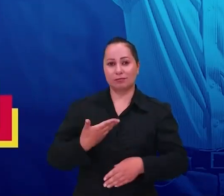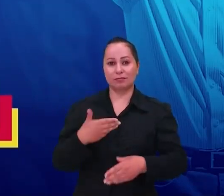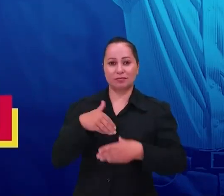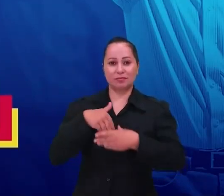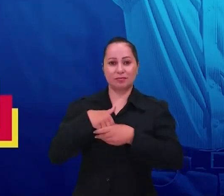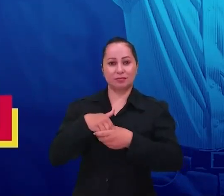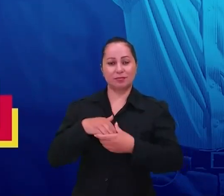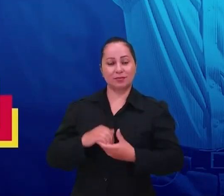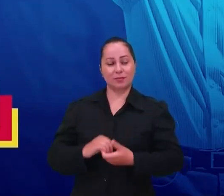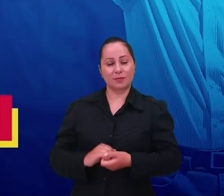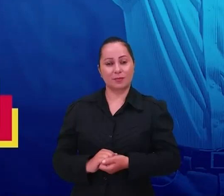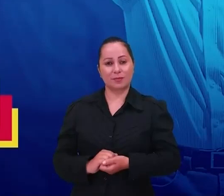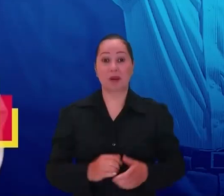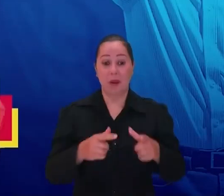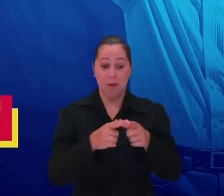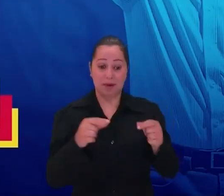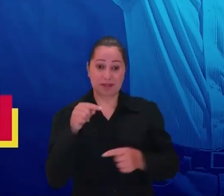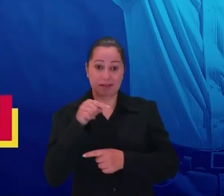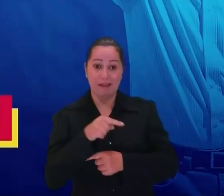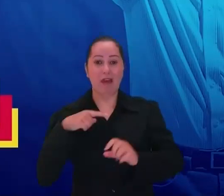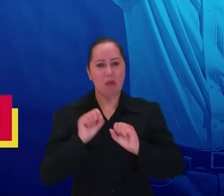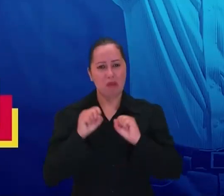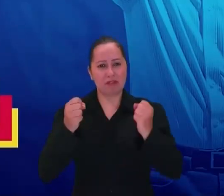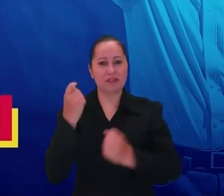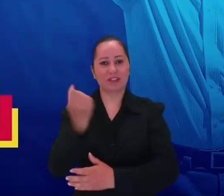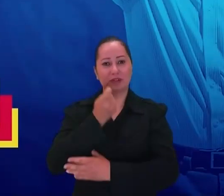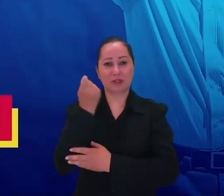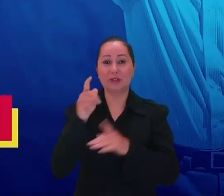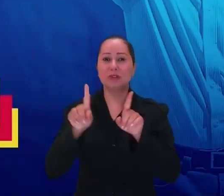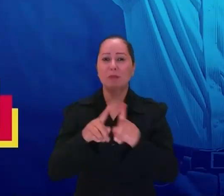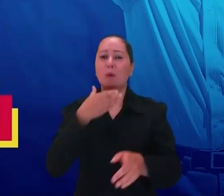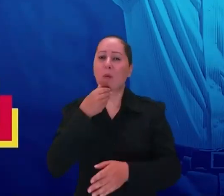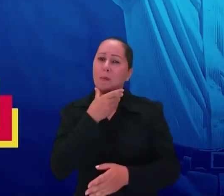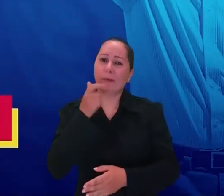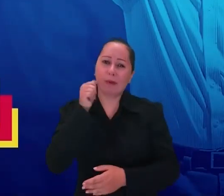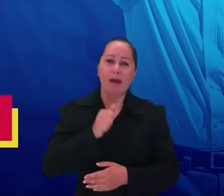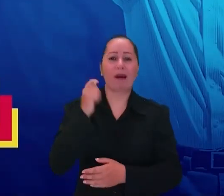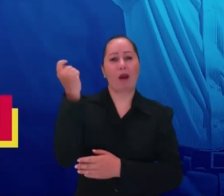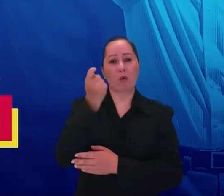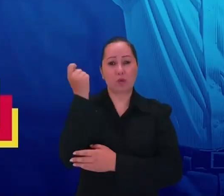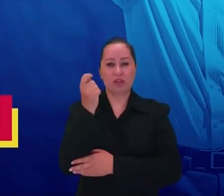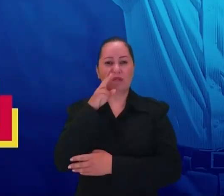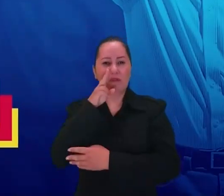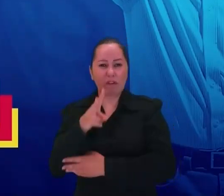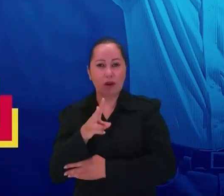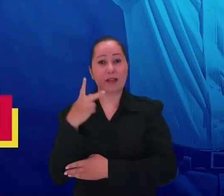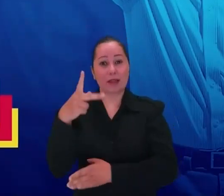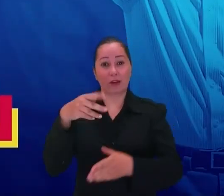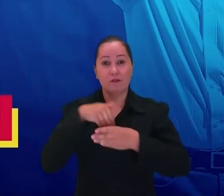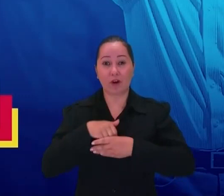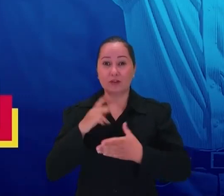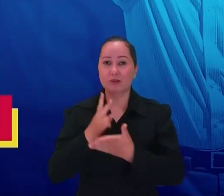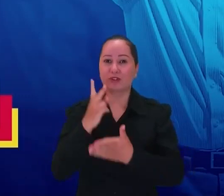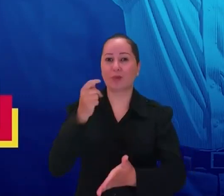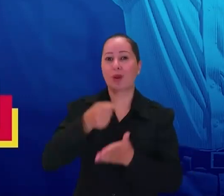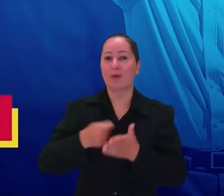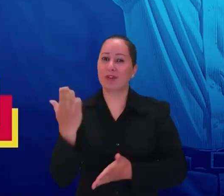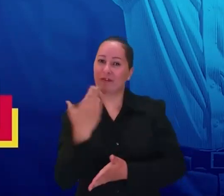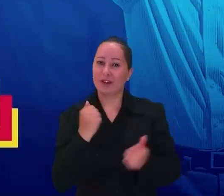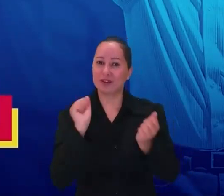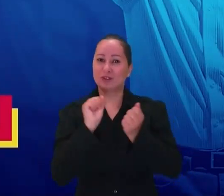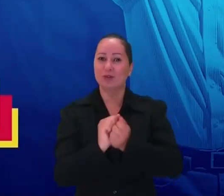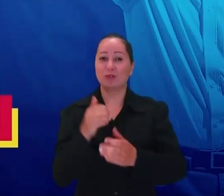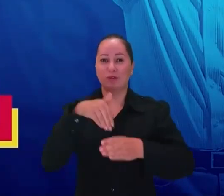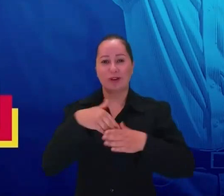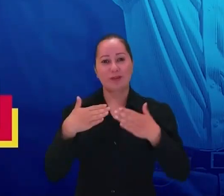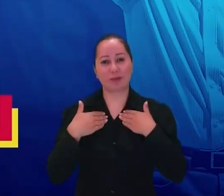Brizola, 1234. Em Brasília, defendi o Rio Grande e os gaúchos com unhas e dentes. Com teu voto, a luta continua. Vem